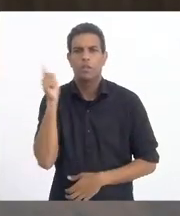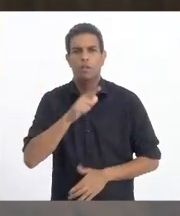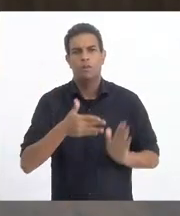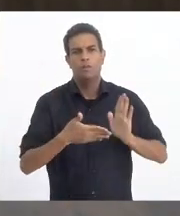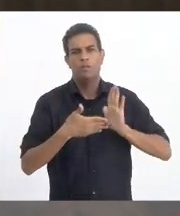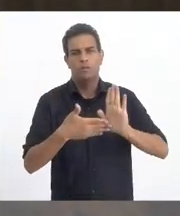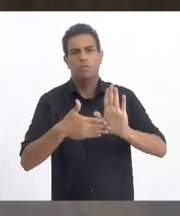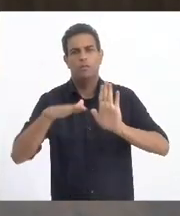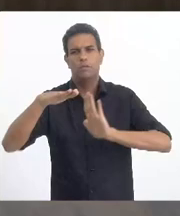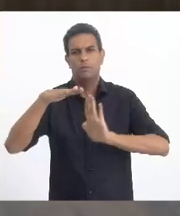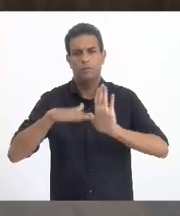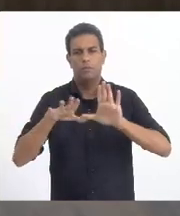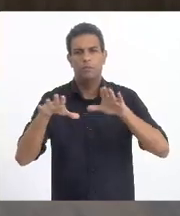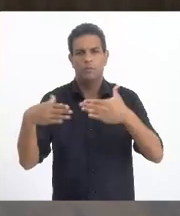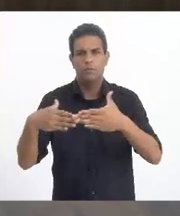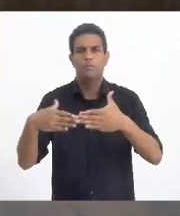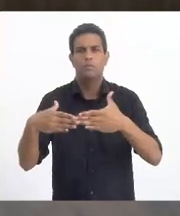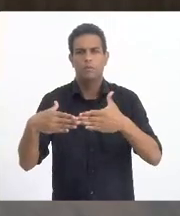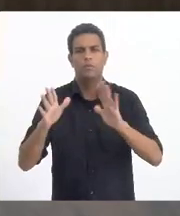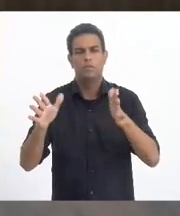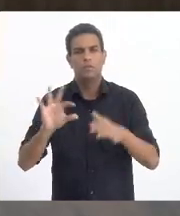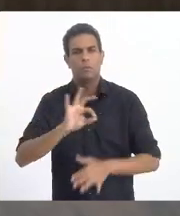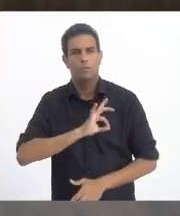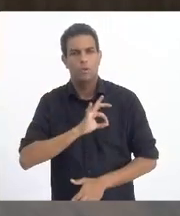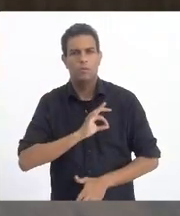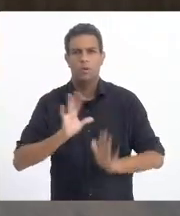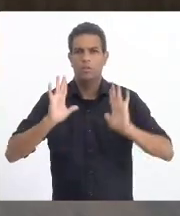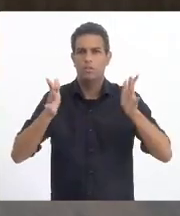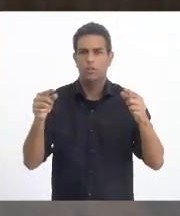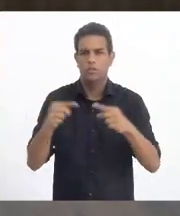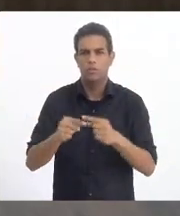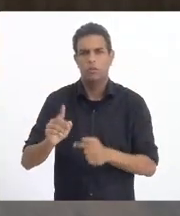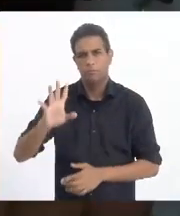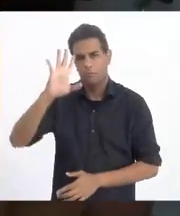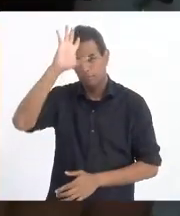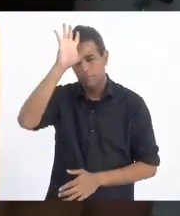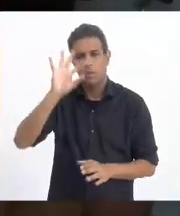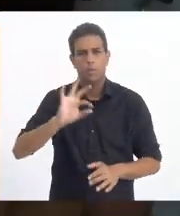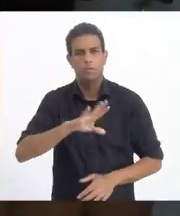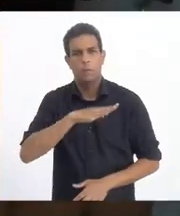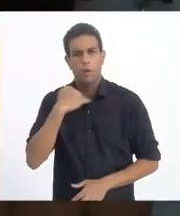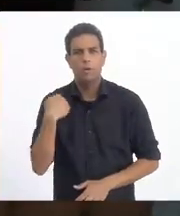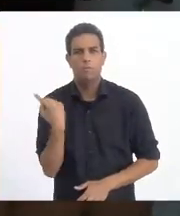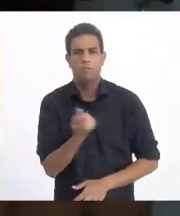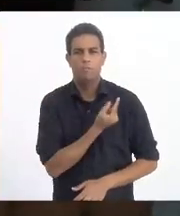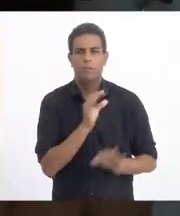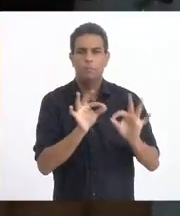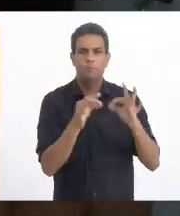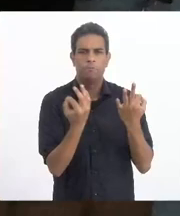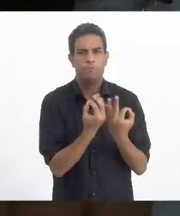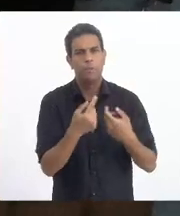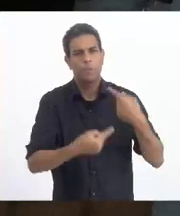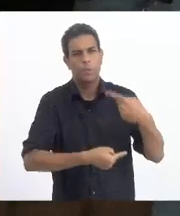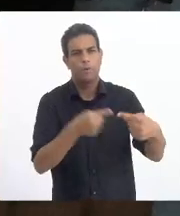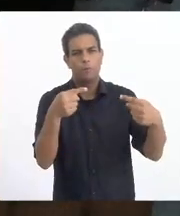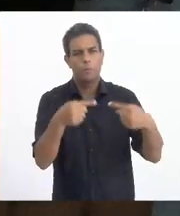que nós existimos. Os policiais morreram, os bombeiros morreram, mas a família continua.